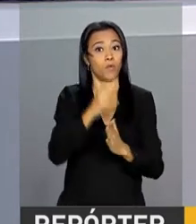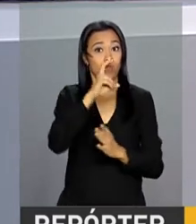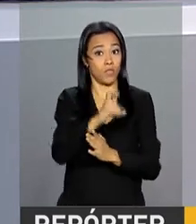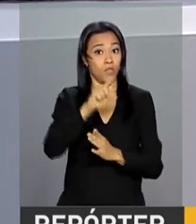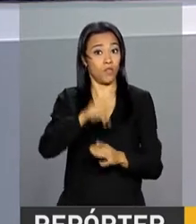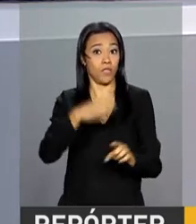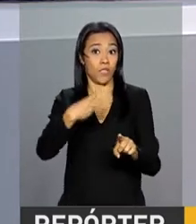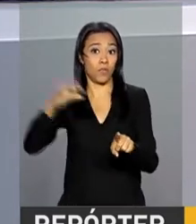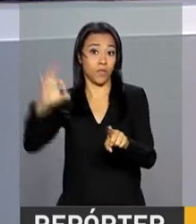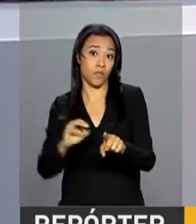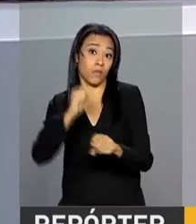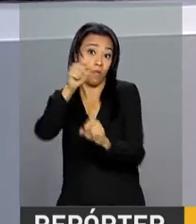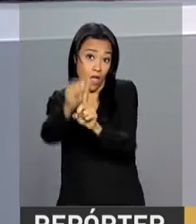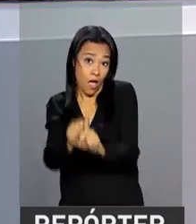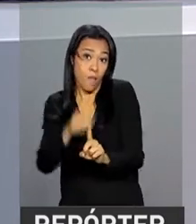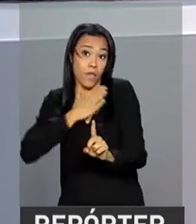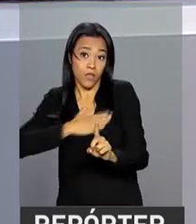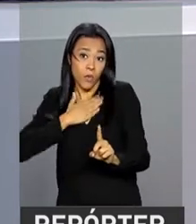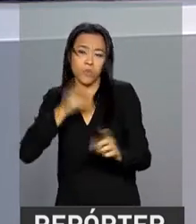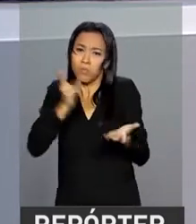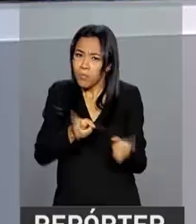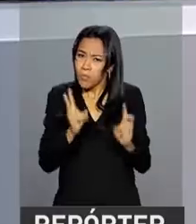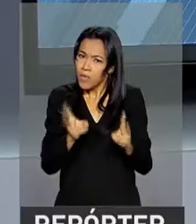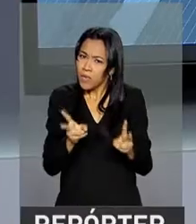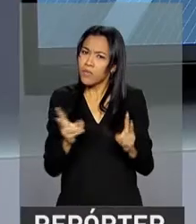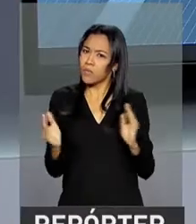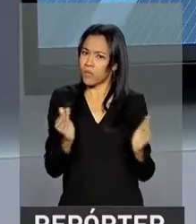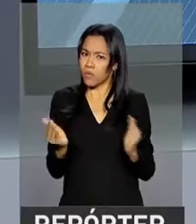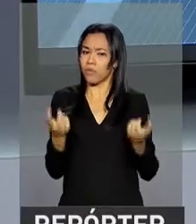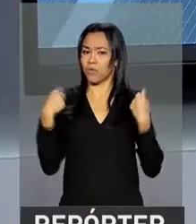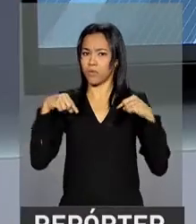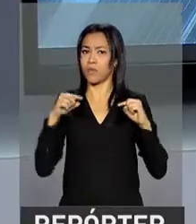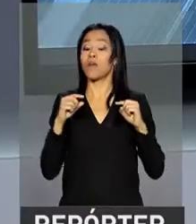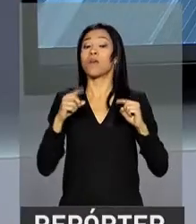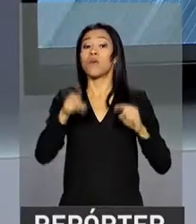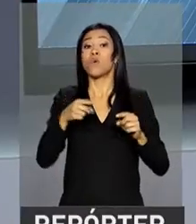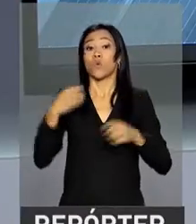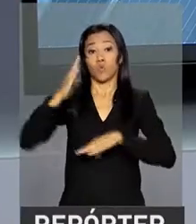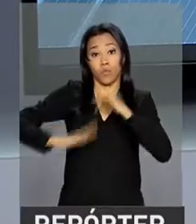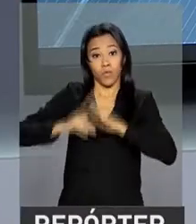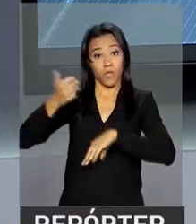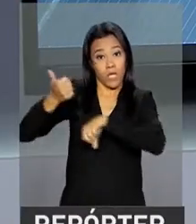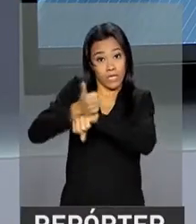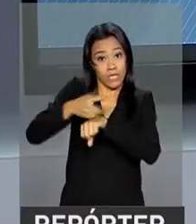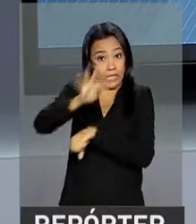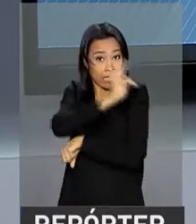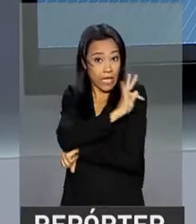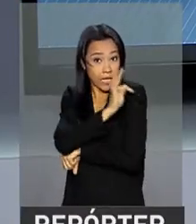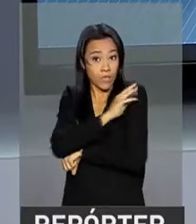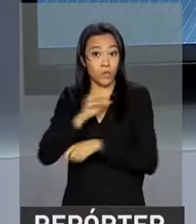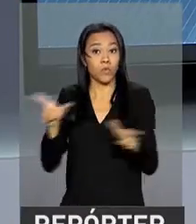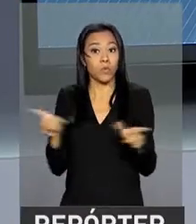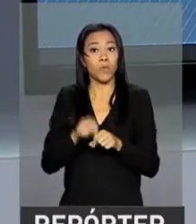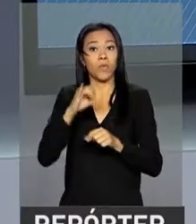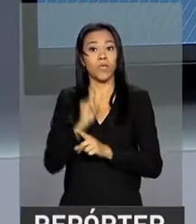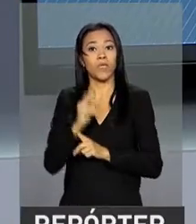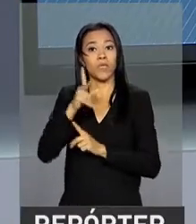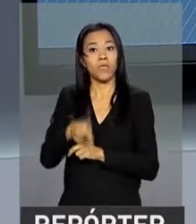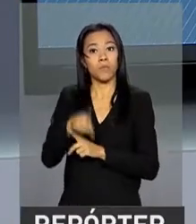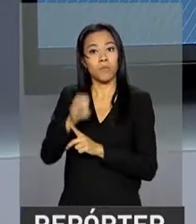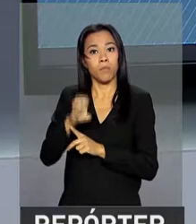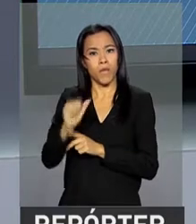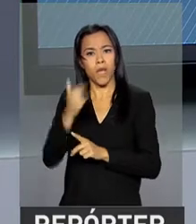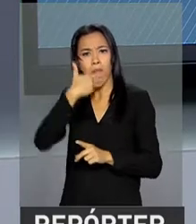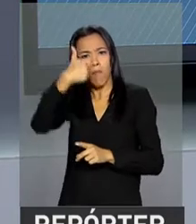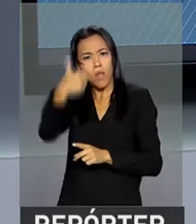em comparação ao mesmo mês do ano passado os técnicos do ipea avaliam também que os sinais recentes de melhora da demanda doméstica